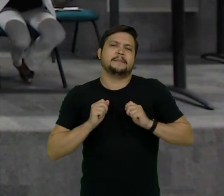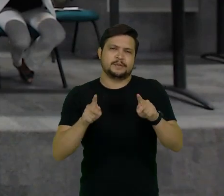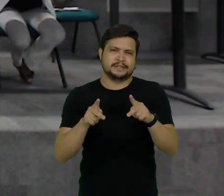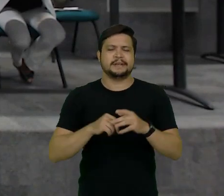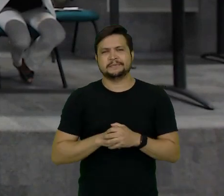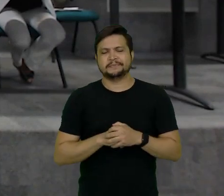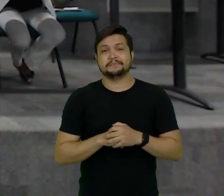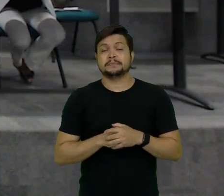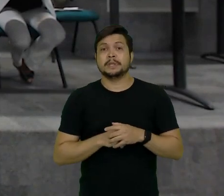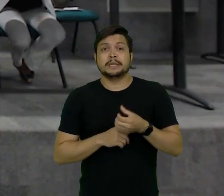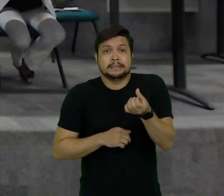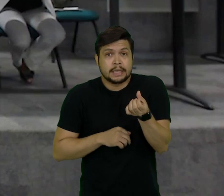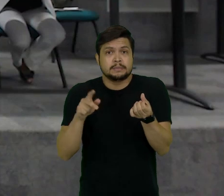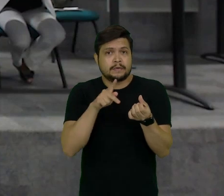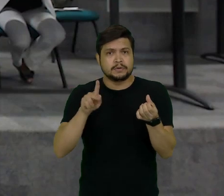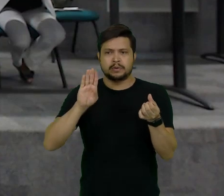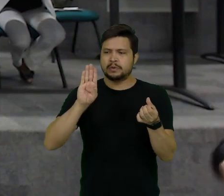né? Professor